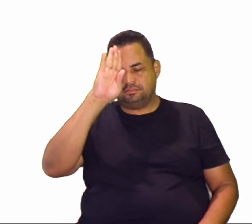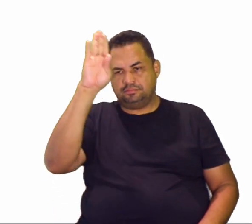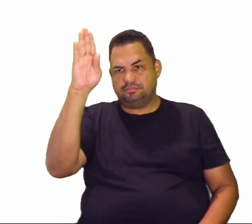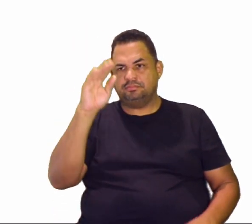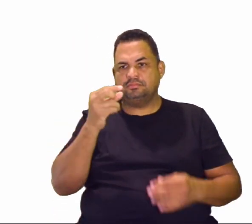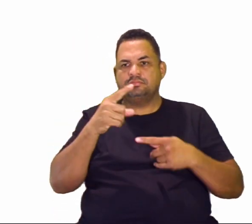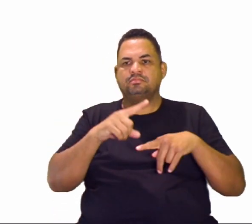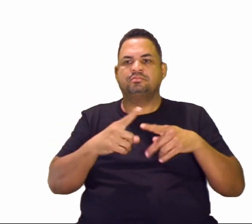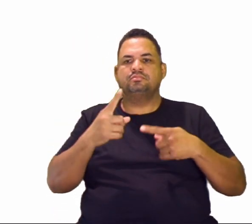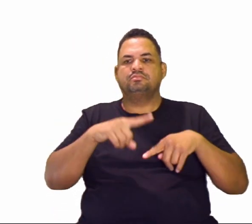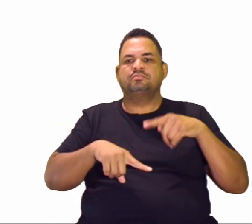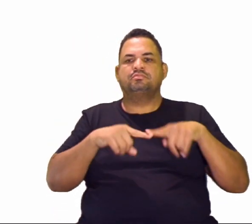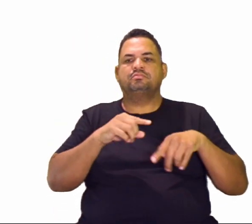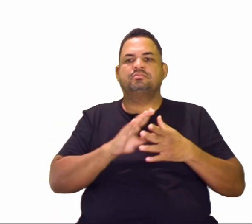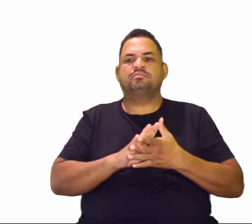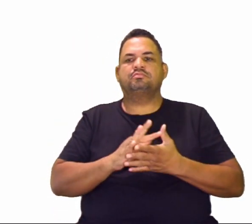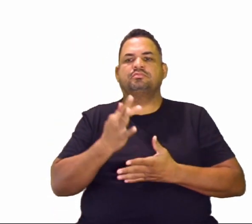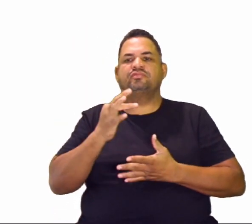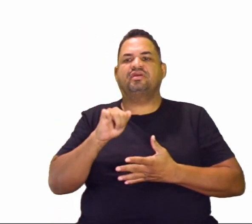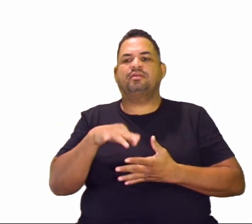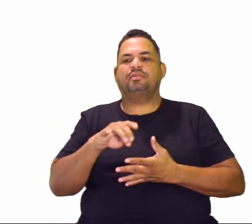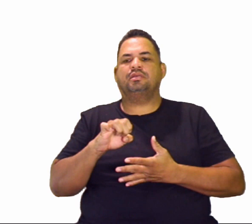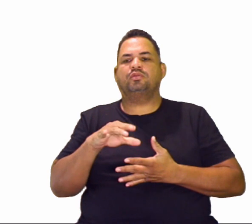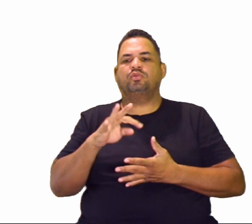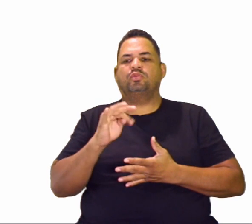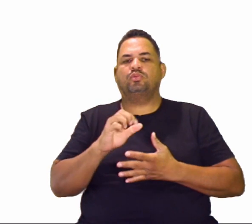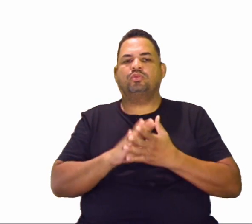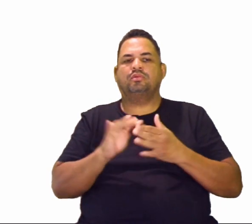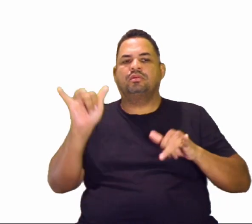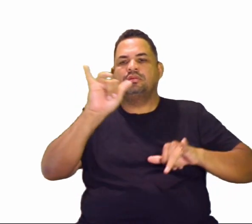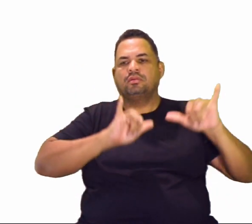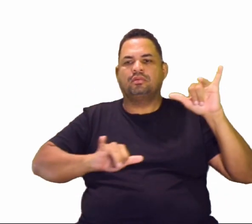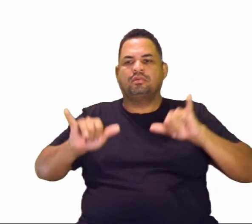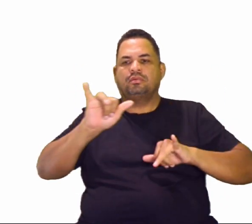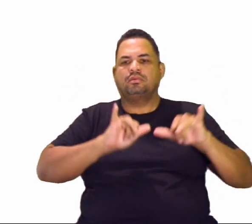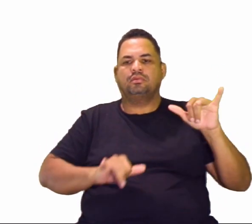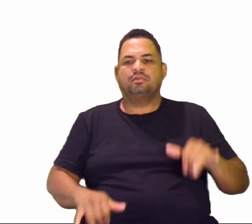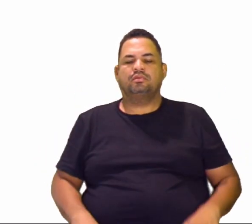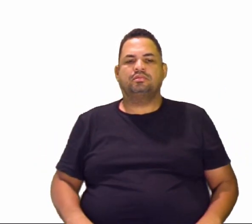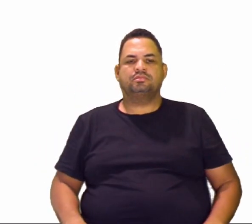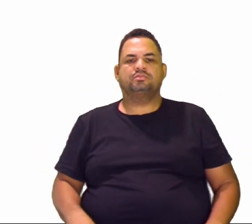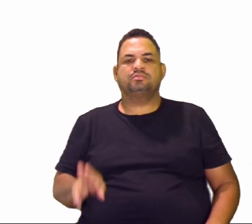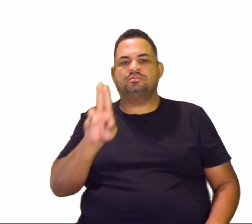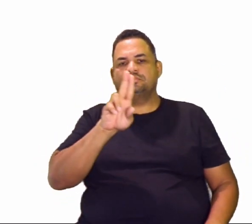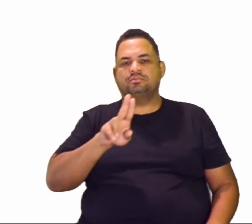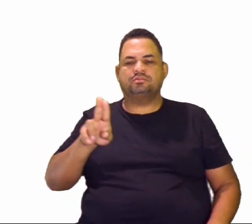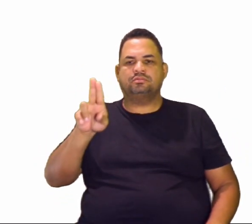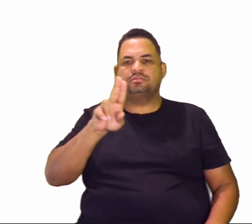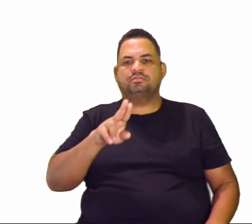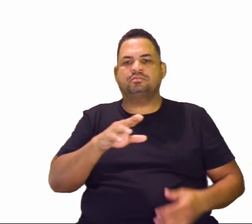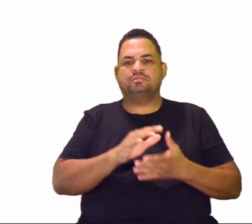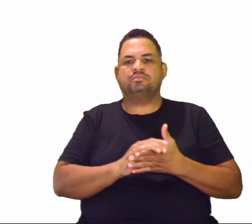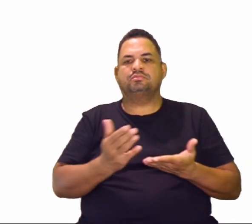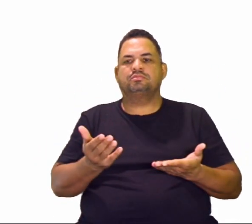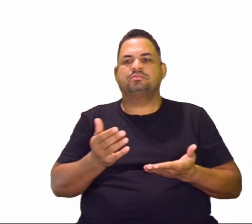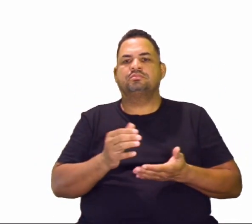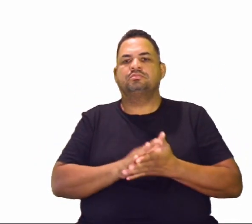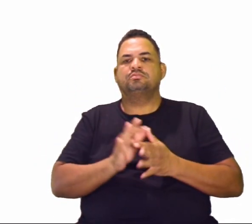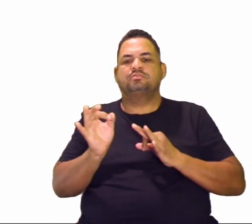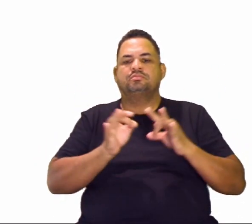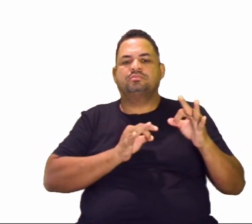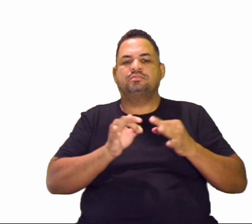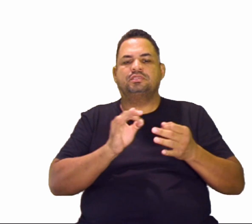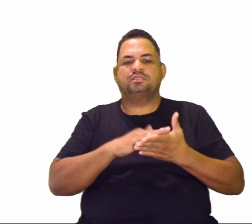principal componente do fermento químico, aquele fermento que você utiliza para